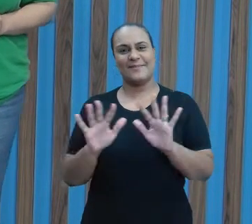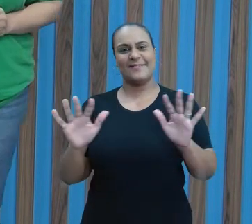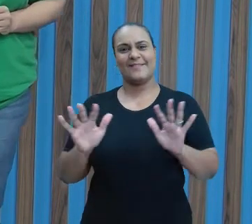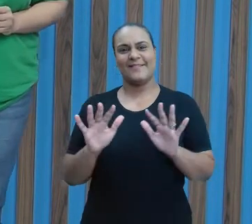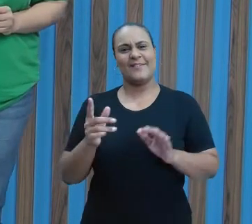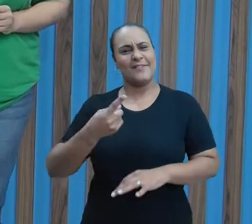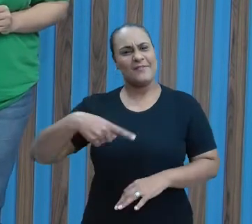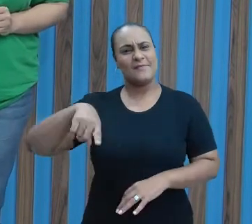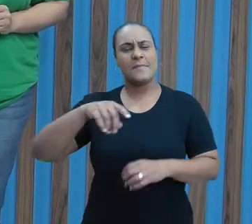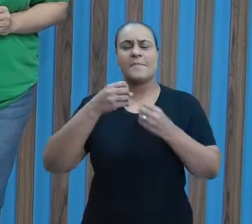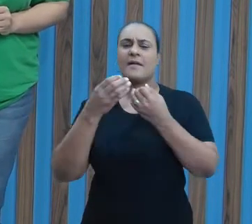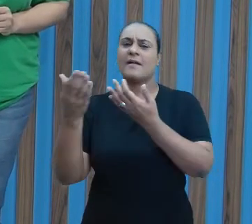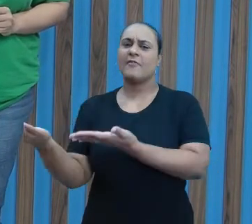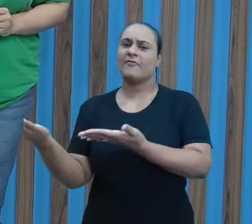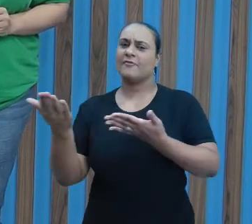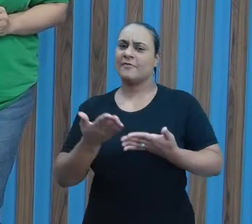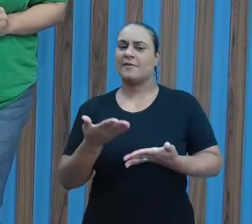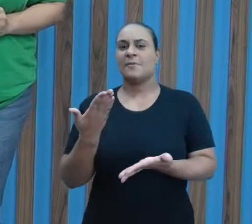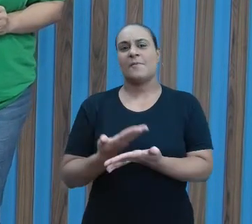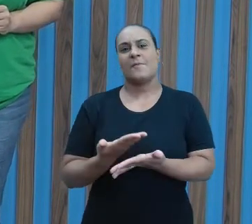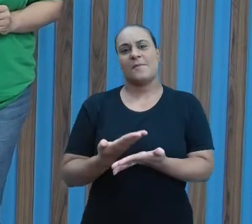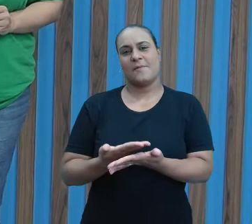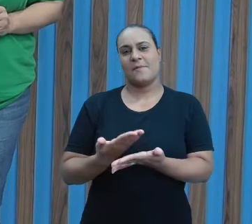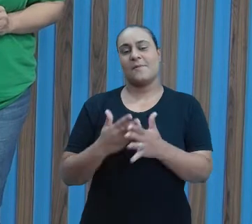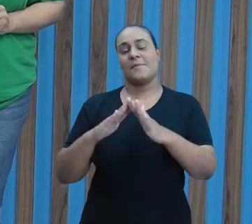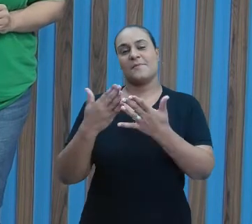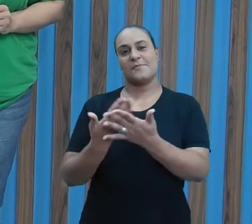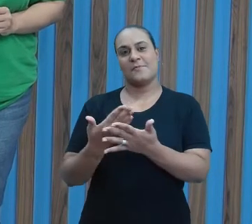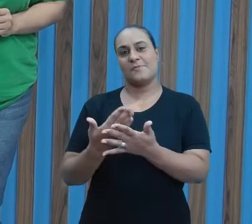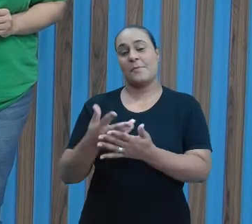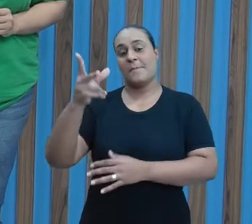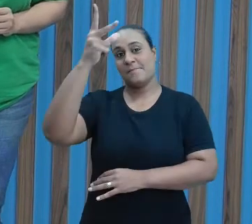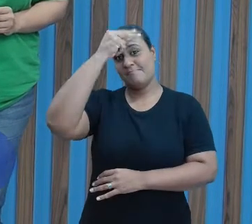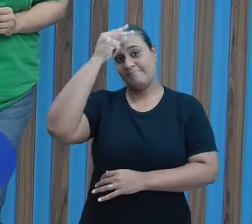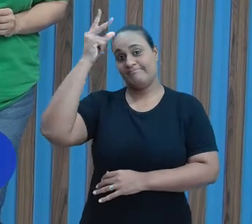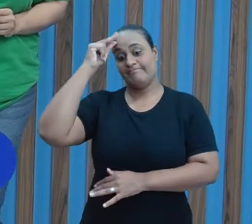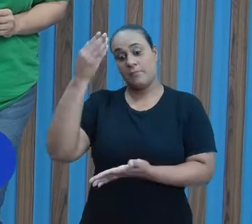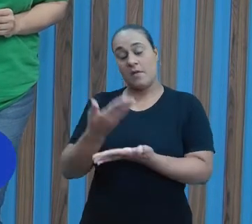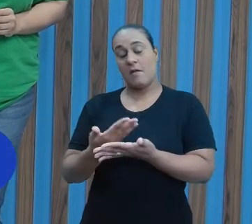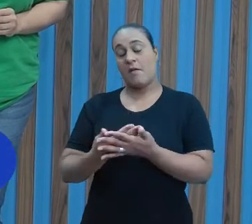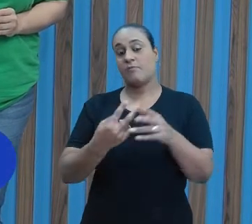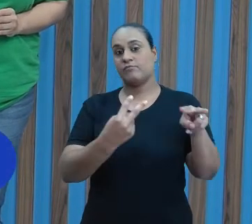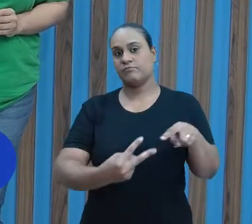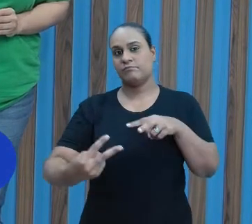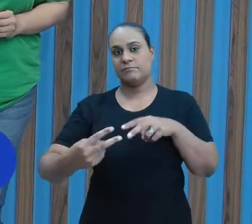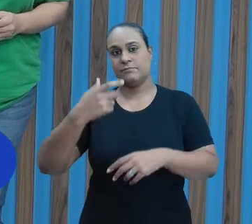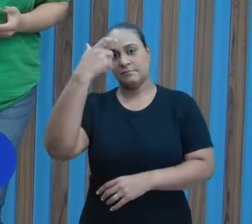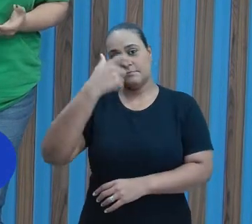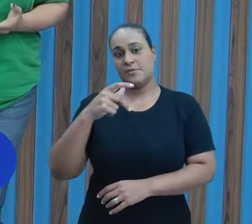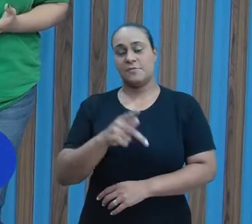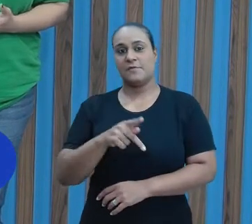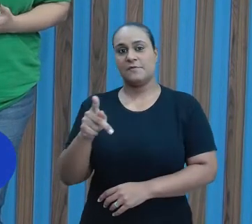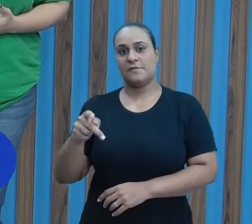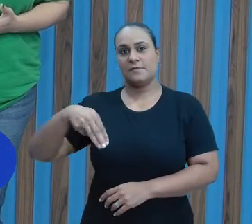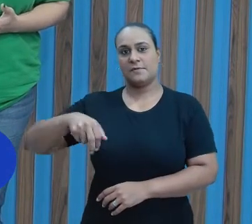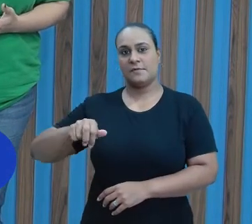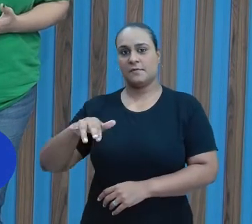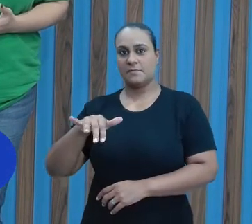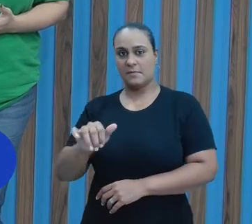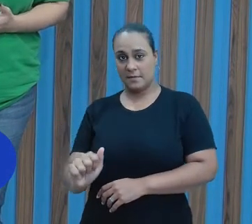sejam todos bem-vindos a mais essa aula aqui da Escola Municipal para Aulas Digitais. Sou a professora Maria Carolina. Essa é a disciplina